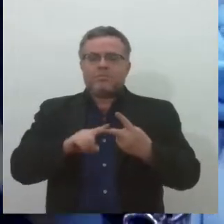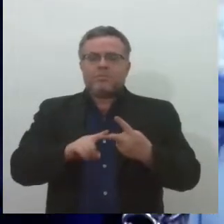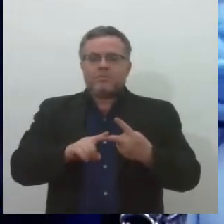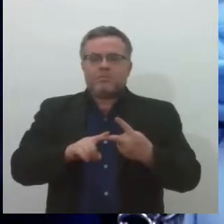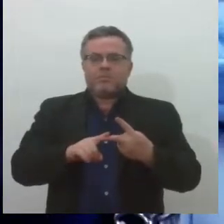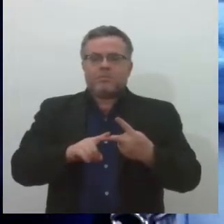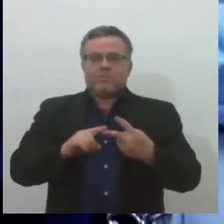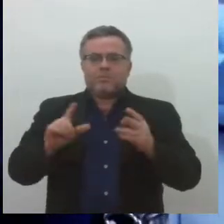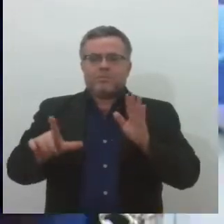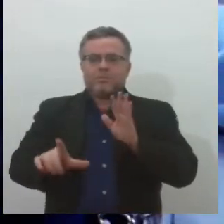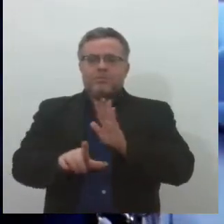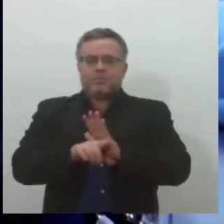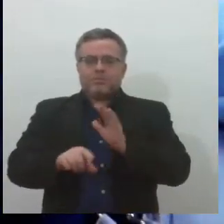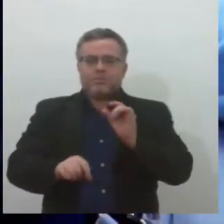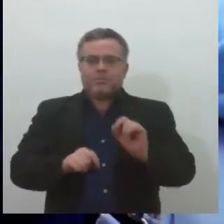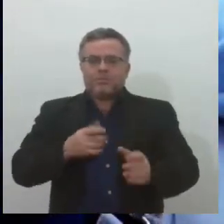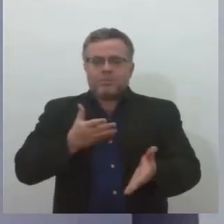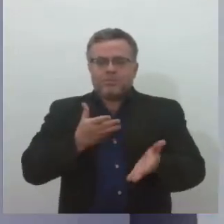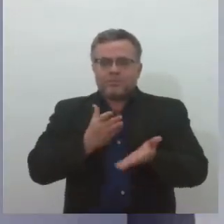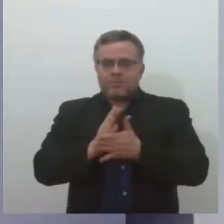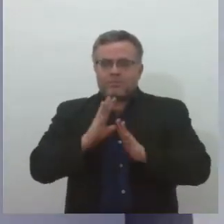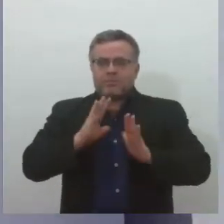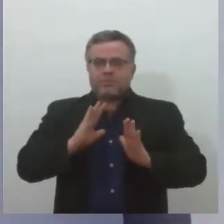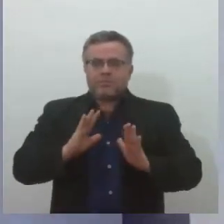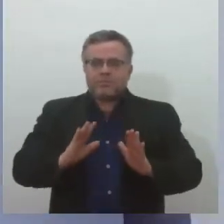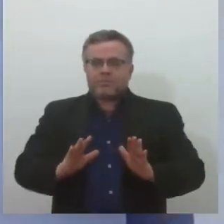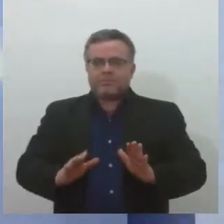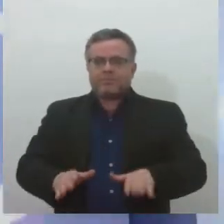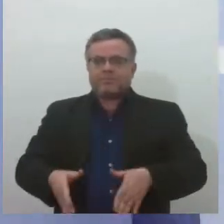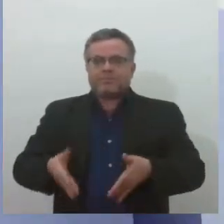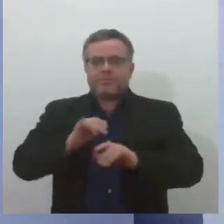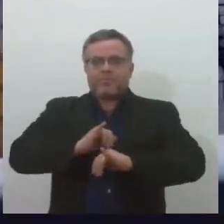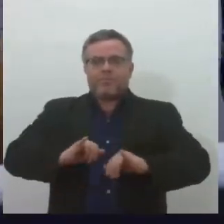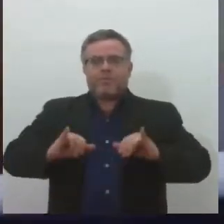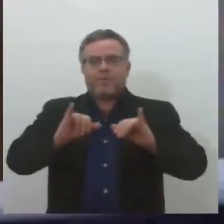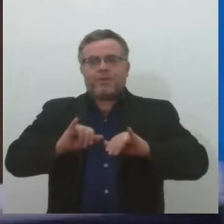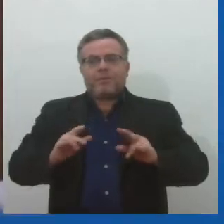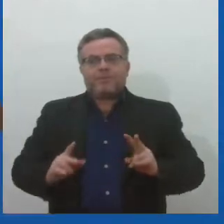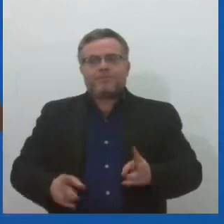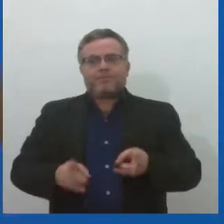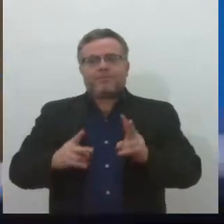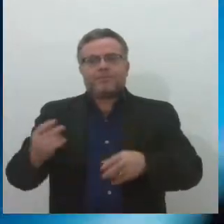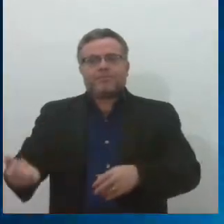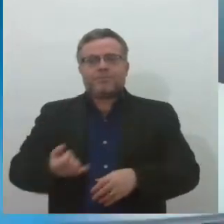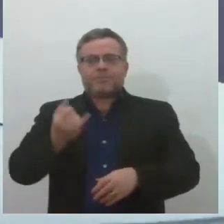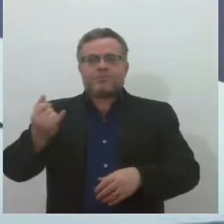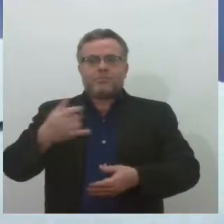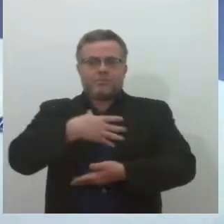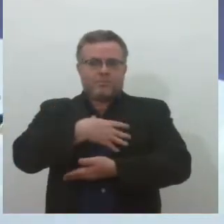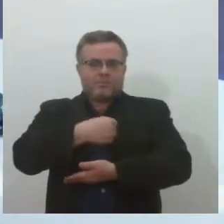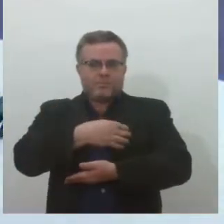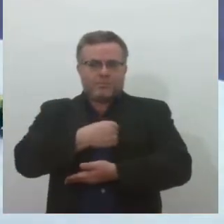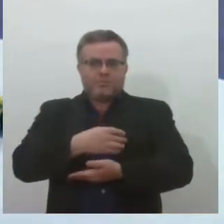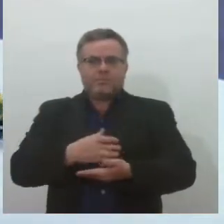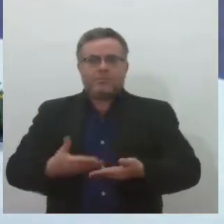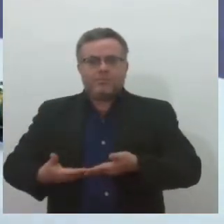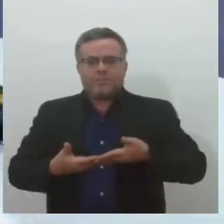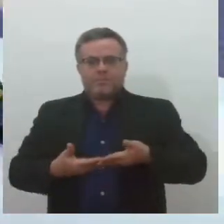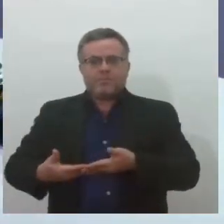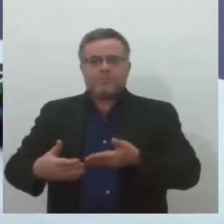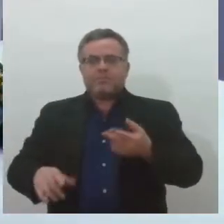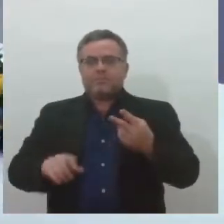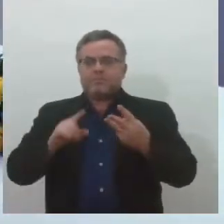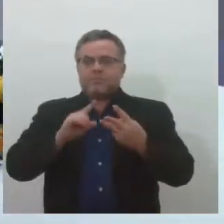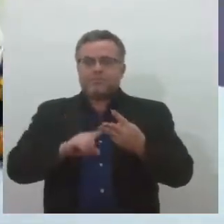lei estadual aprovada na alerj reforça a importância da doação do leite materno veja